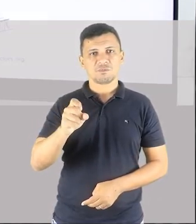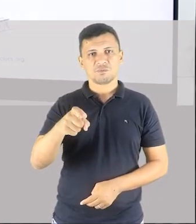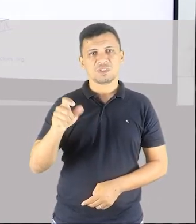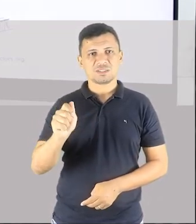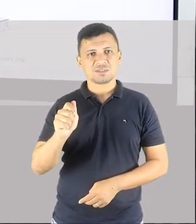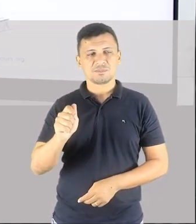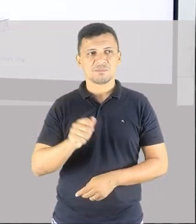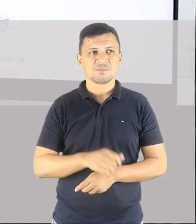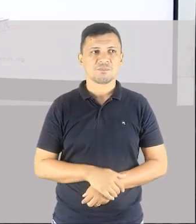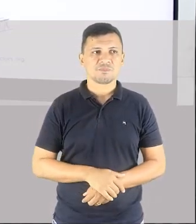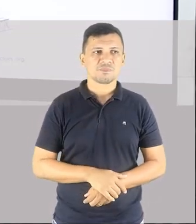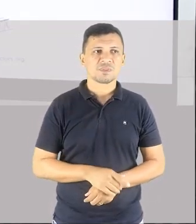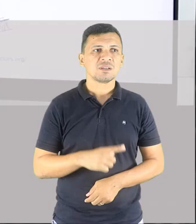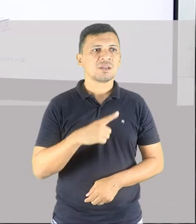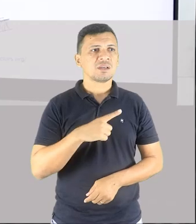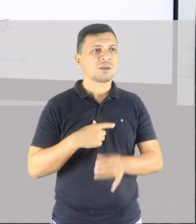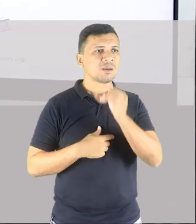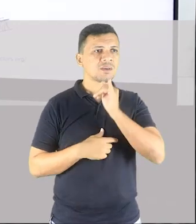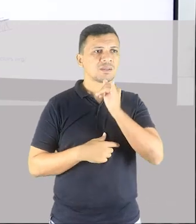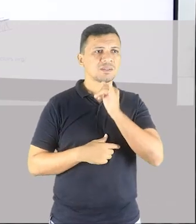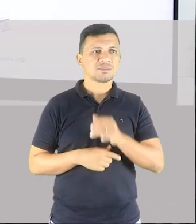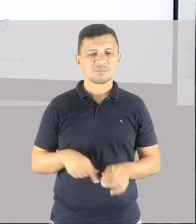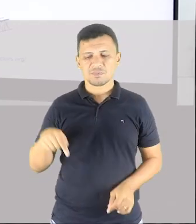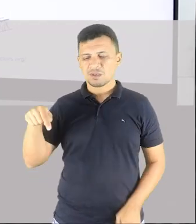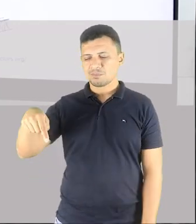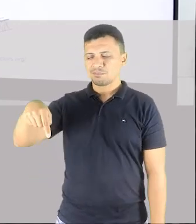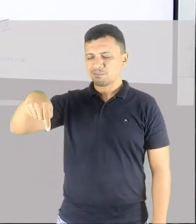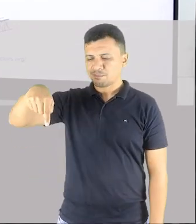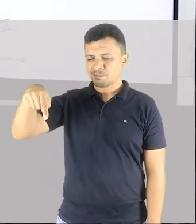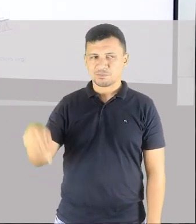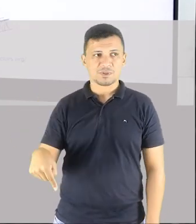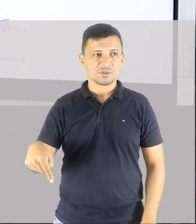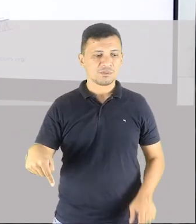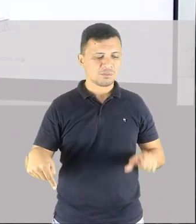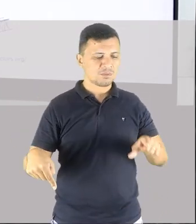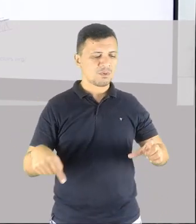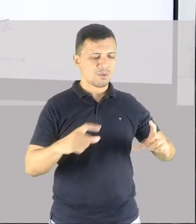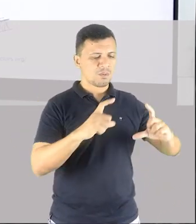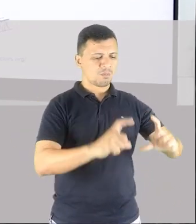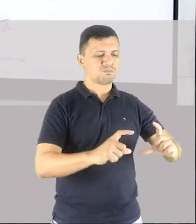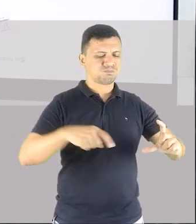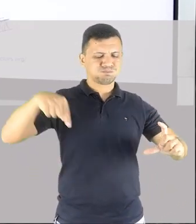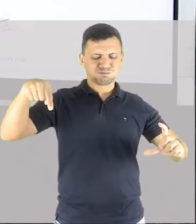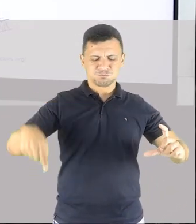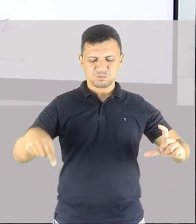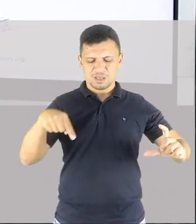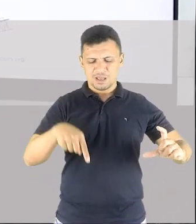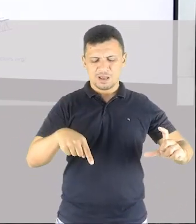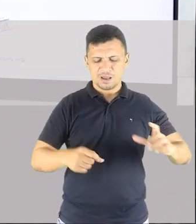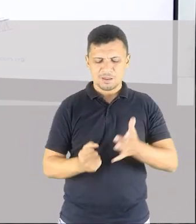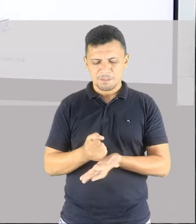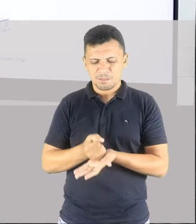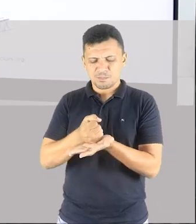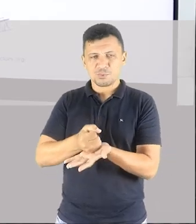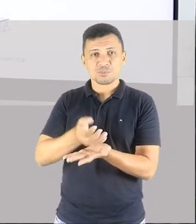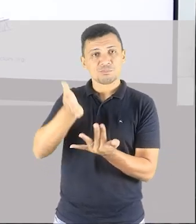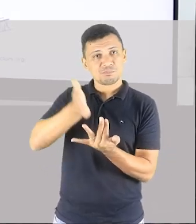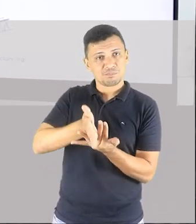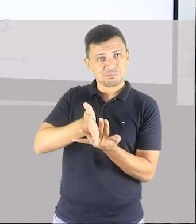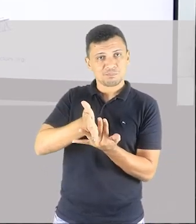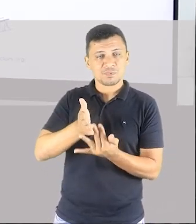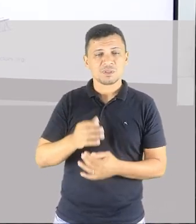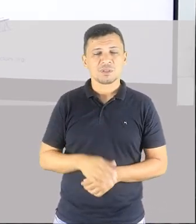ó. Força potente desse lado, força resistência desse, olha o ponto de apoio. Certo? Agora,